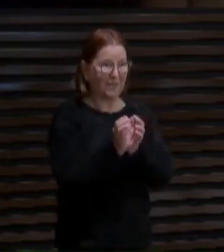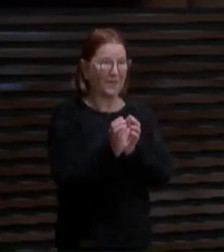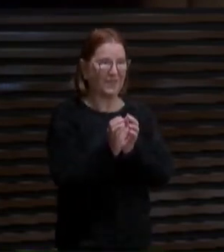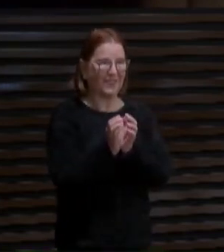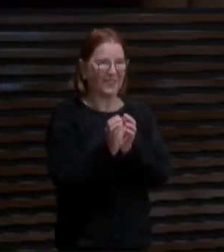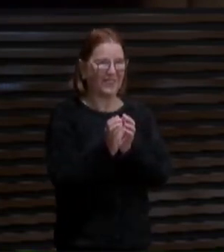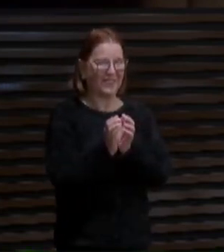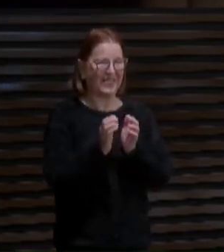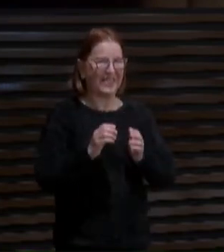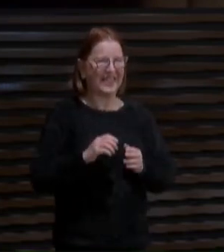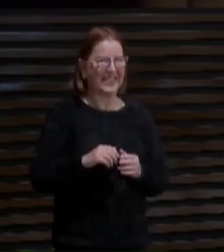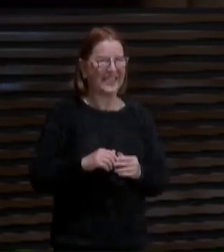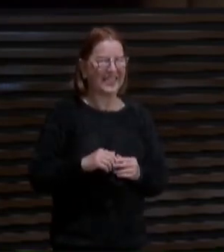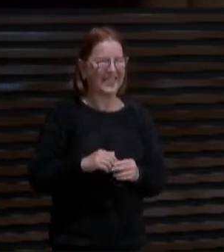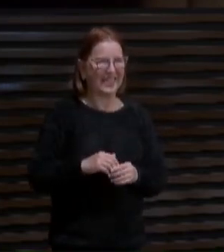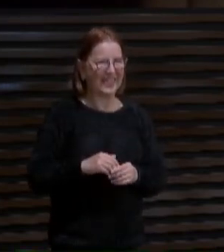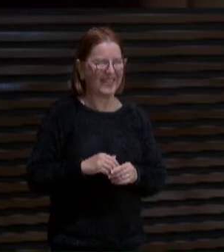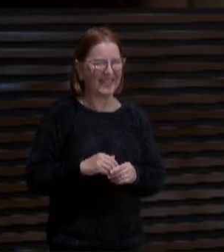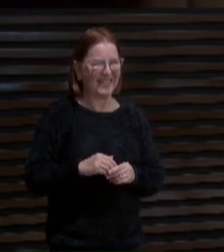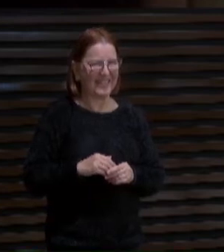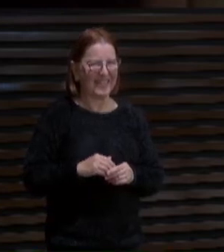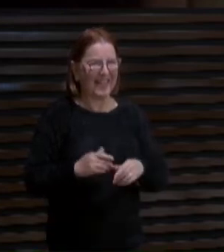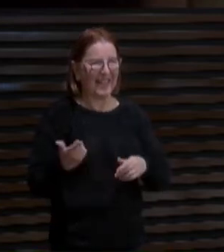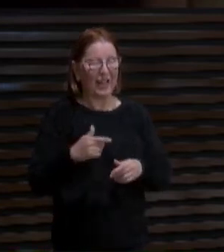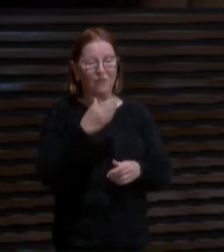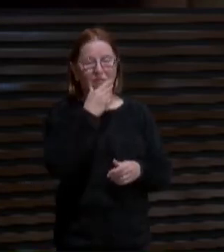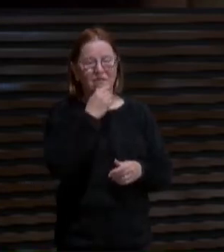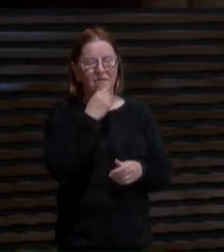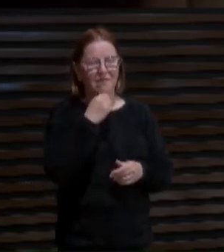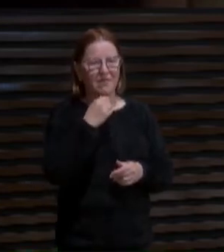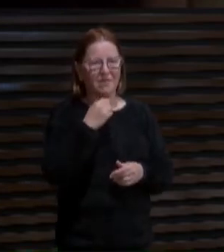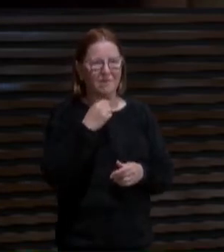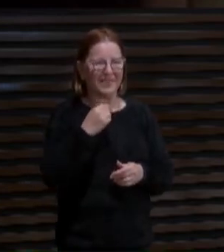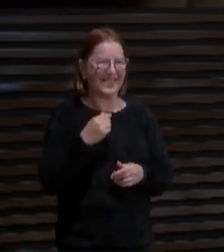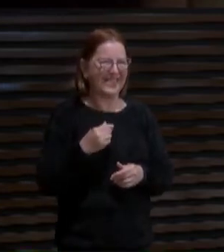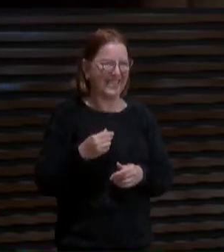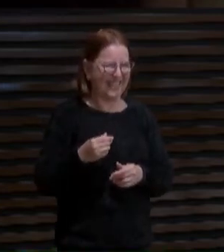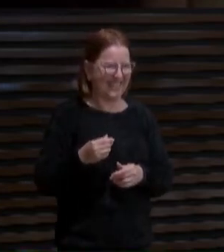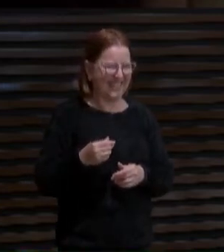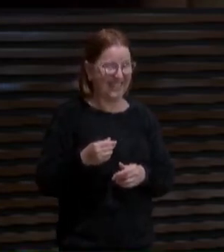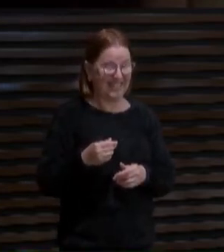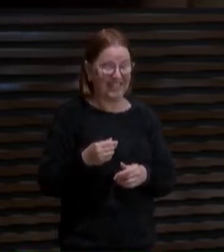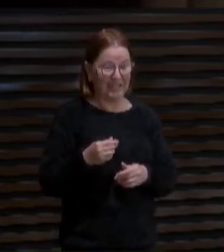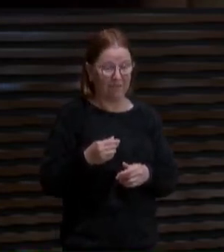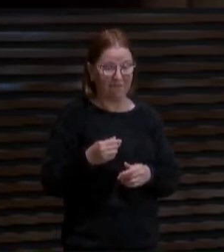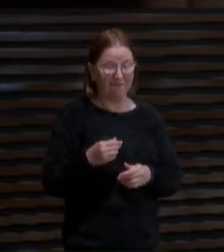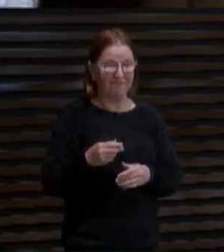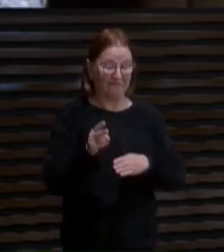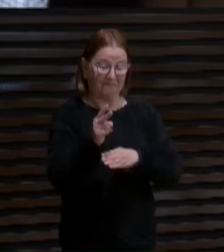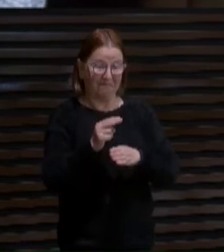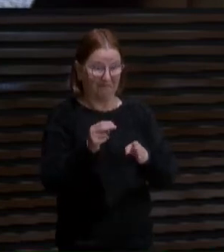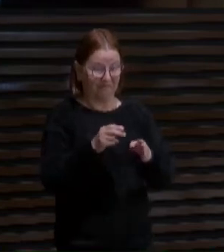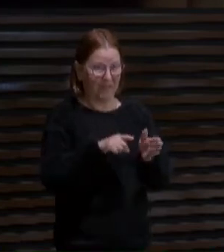veio lá o Sherlock fumando o cachimbo dele todo e